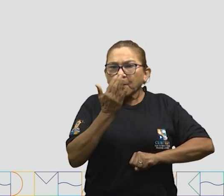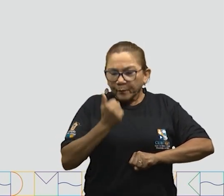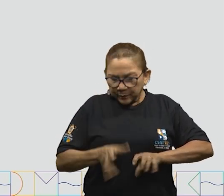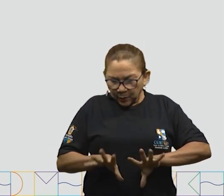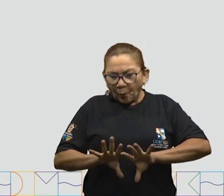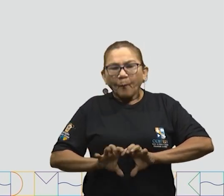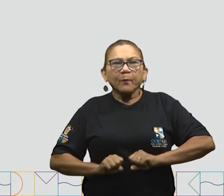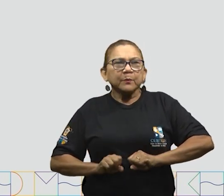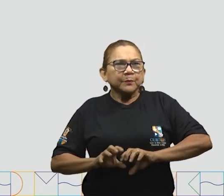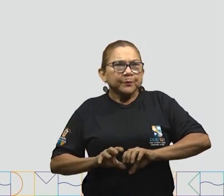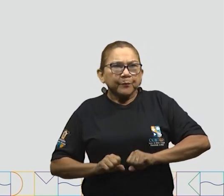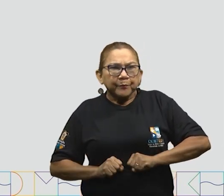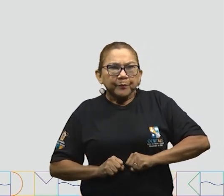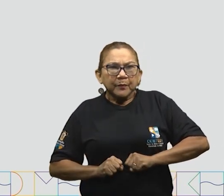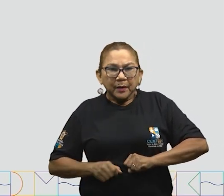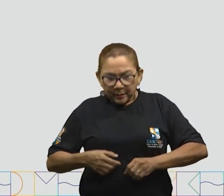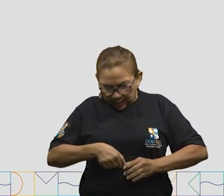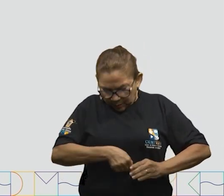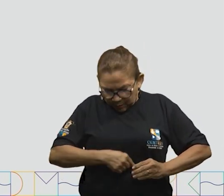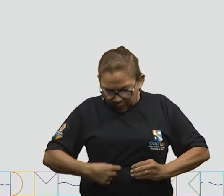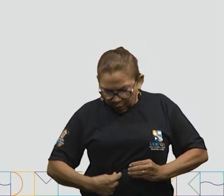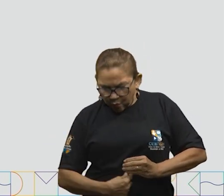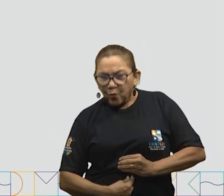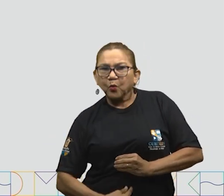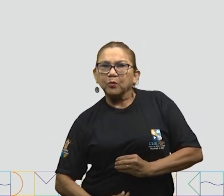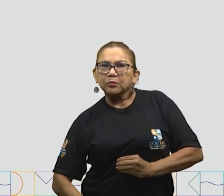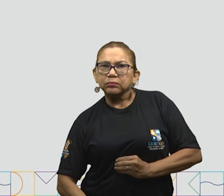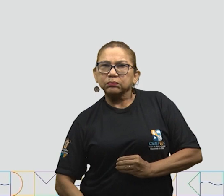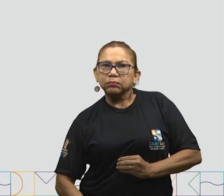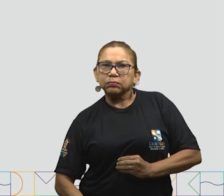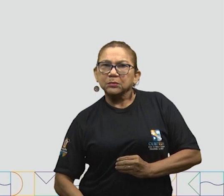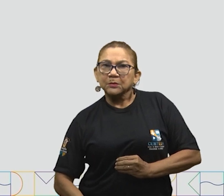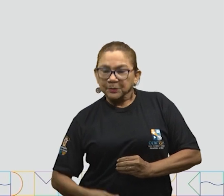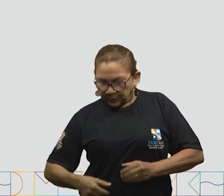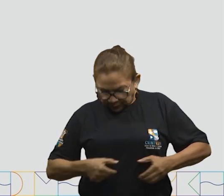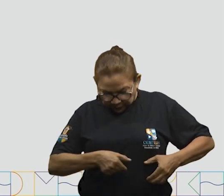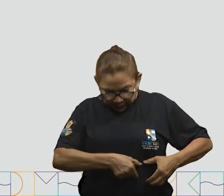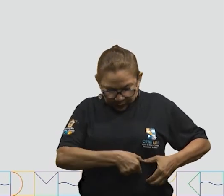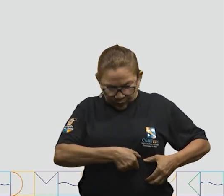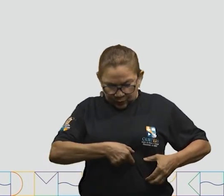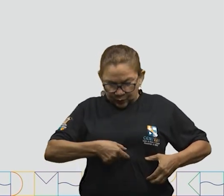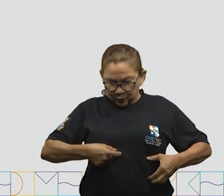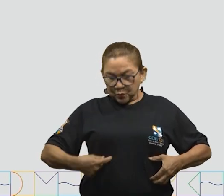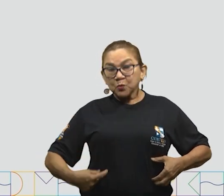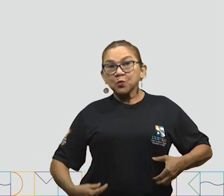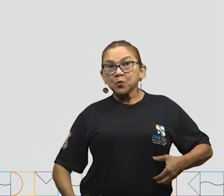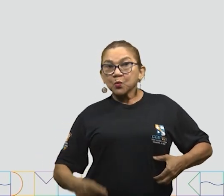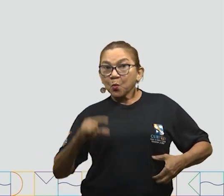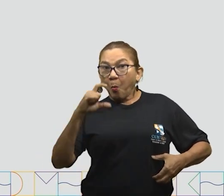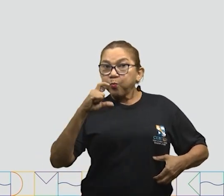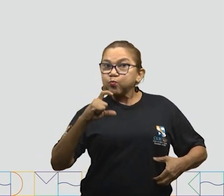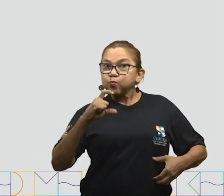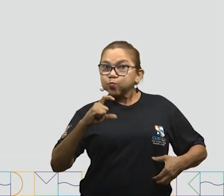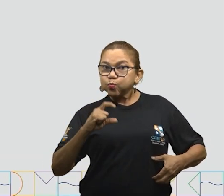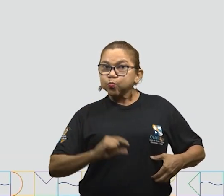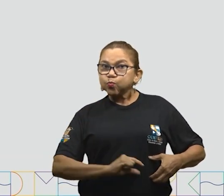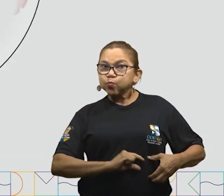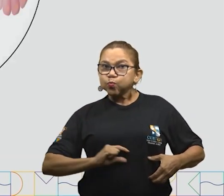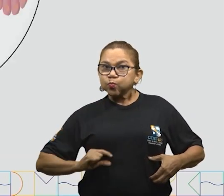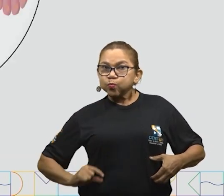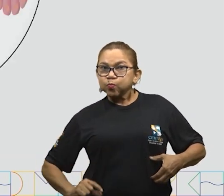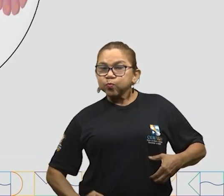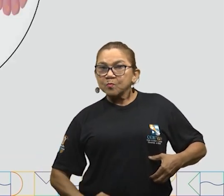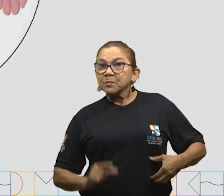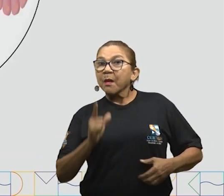do intestino delgado, o bolo alimentar vai para o intestino grosso. No intestino grosso, a água e